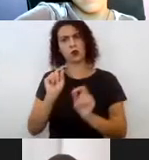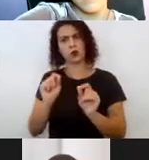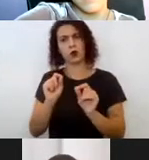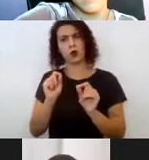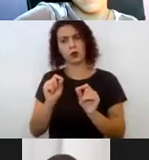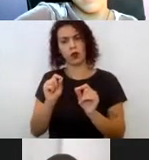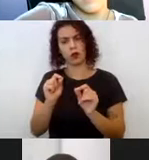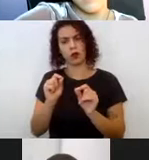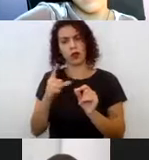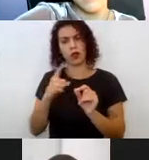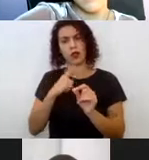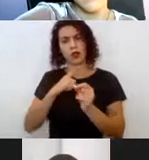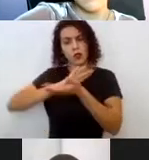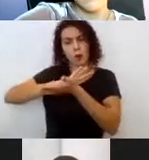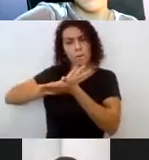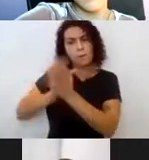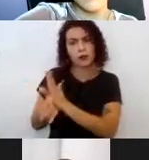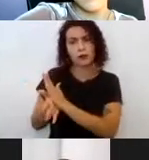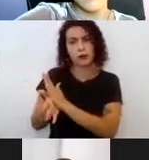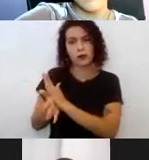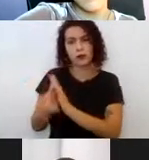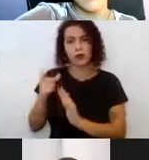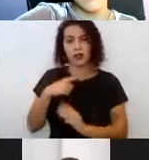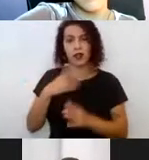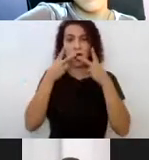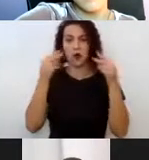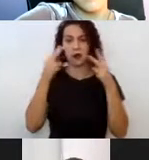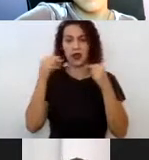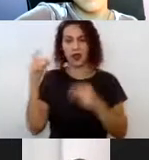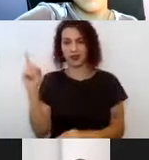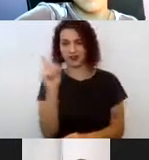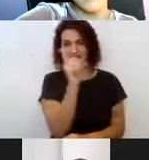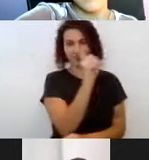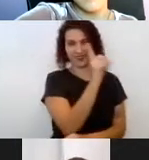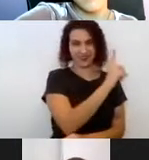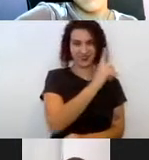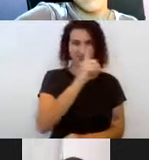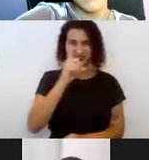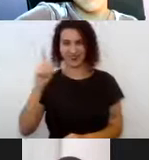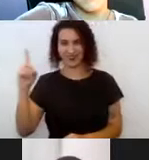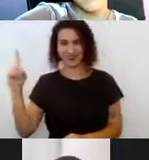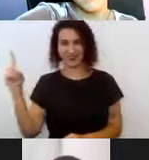discriminatório e esse que passa um gato lindo na tela da Bela e